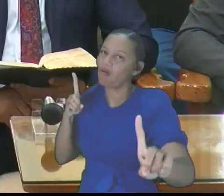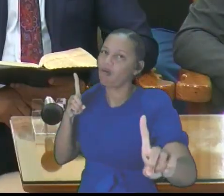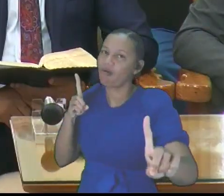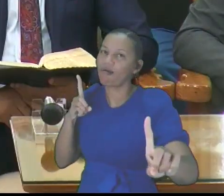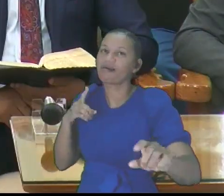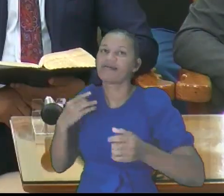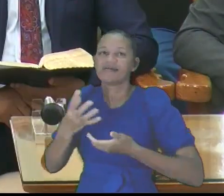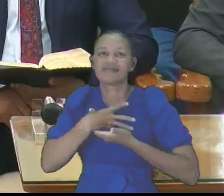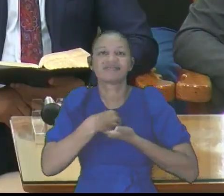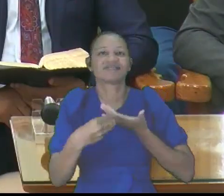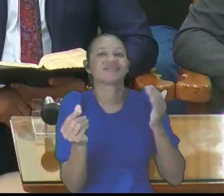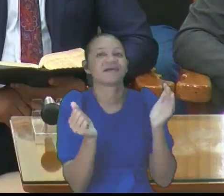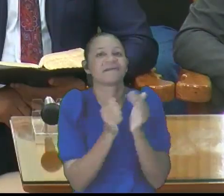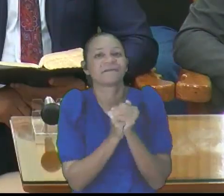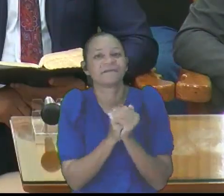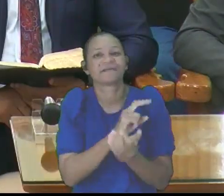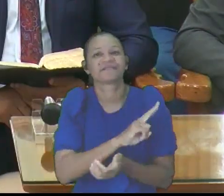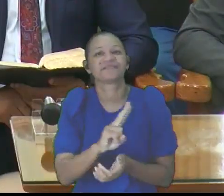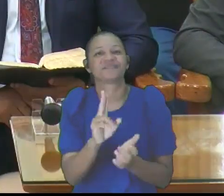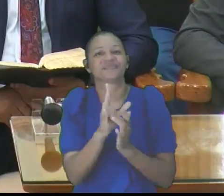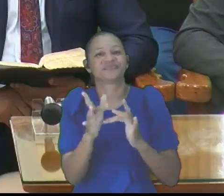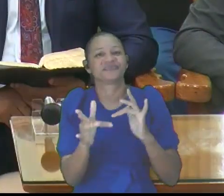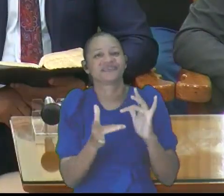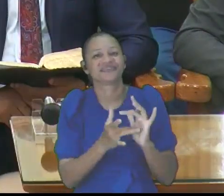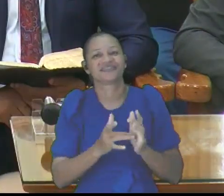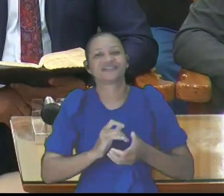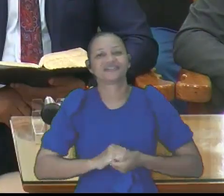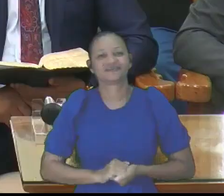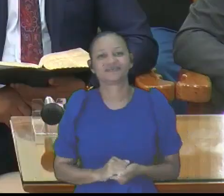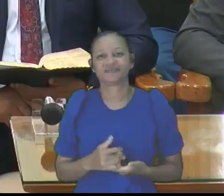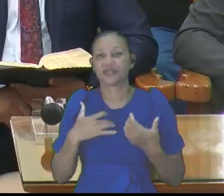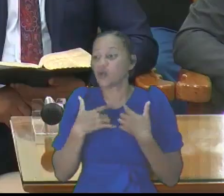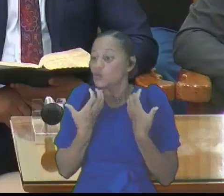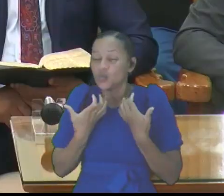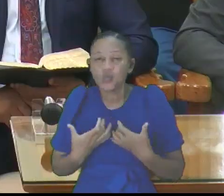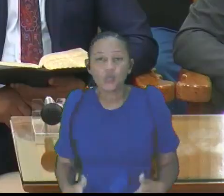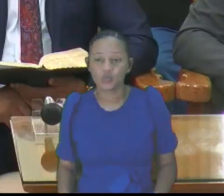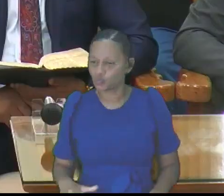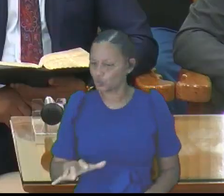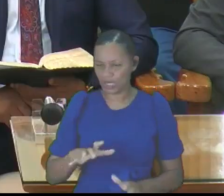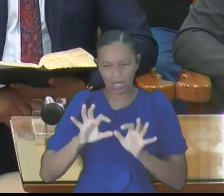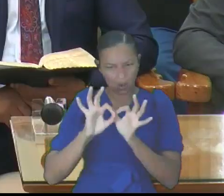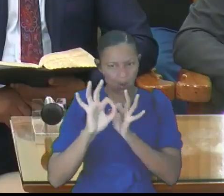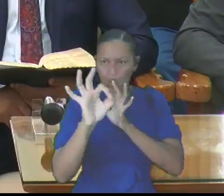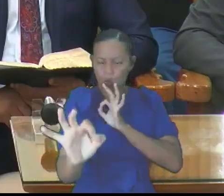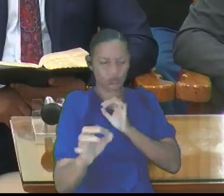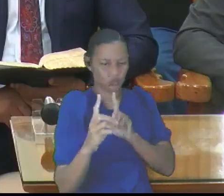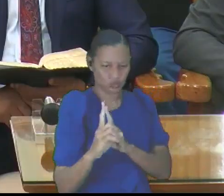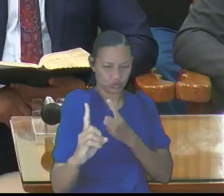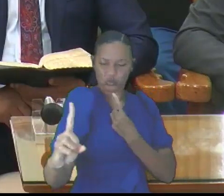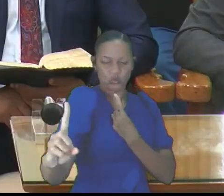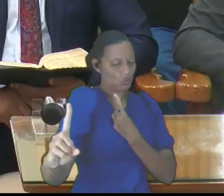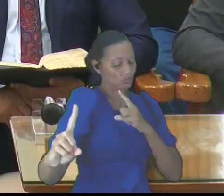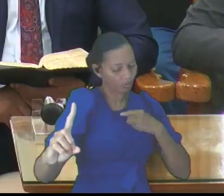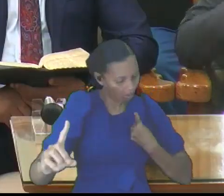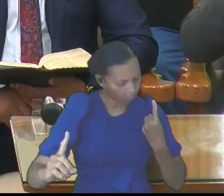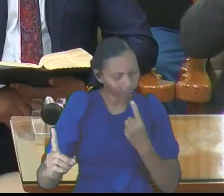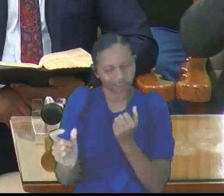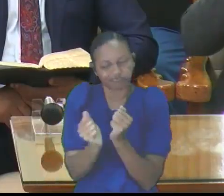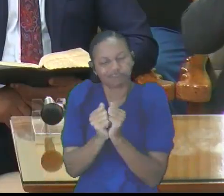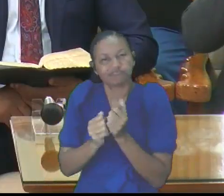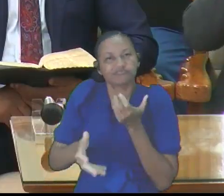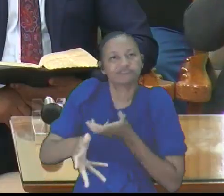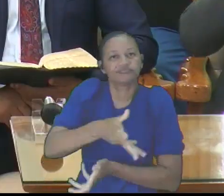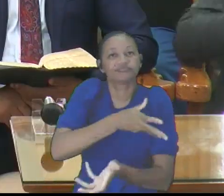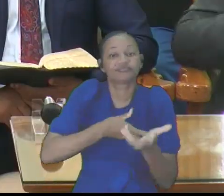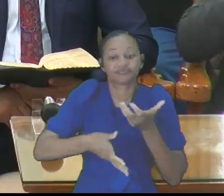Quem diz amém em nome de Jesus, irmão? Eu não quero ficar longe dos meus irmãos, eu quero viver em